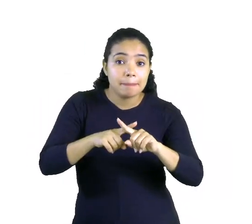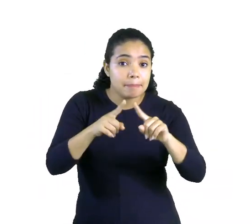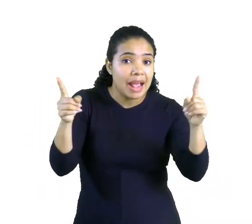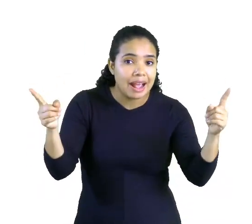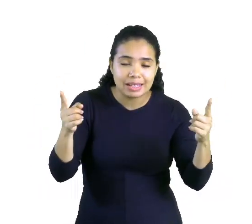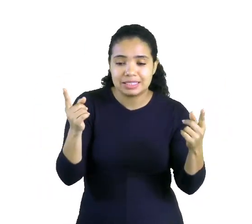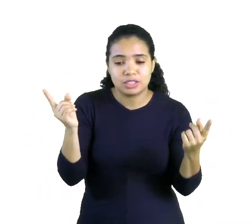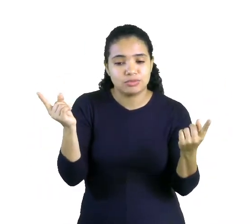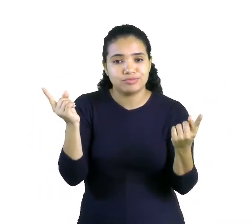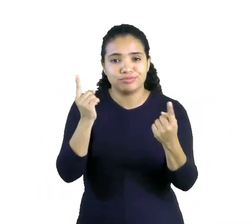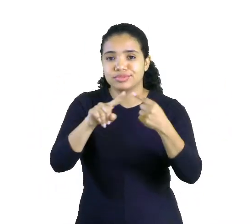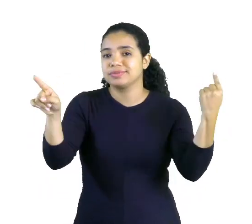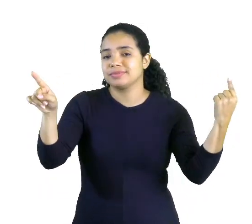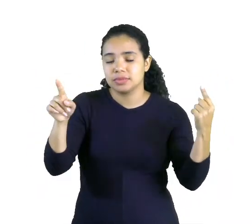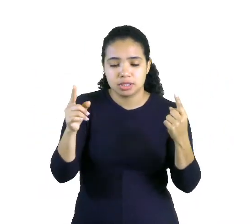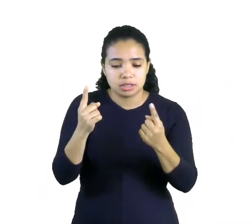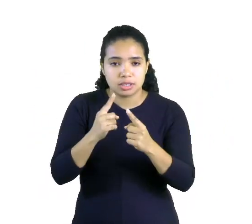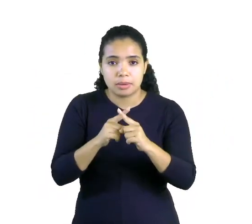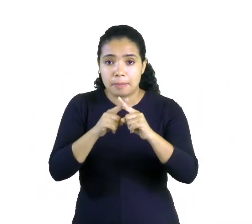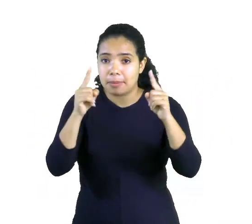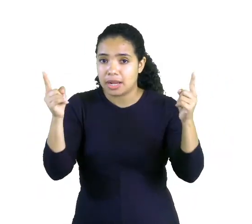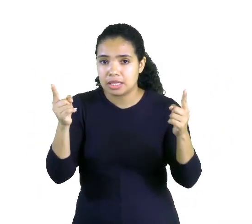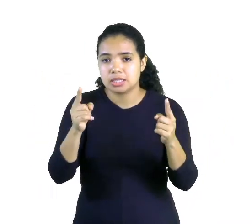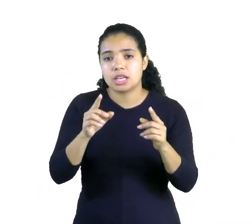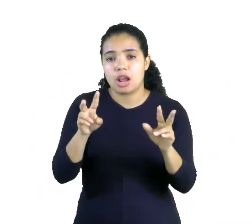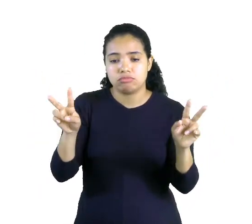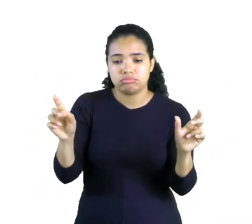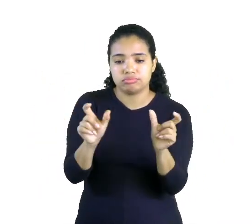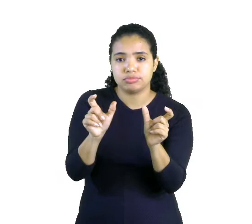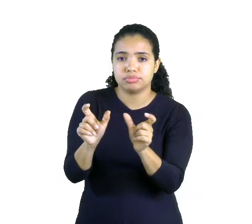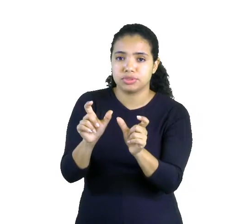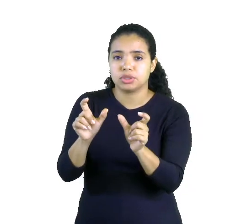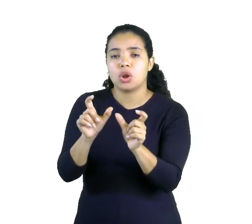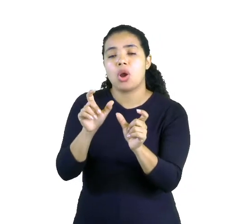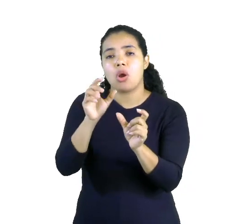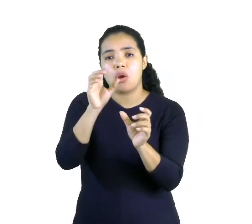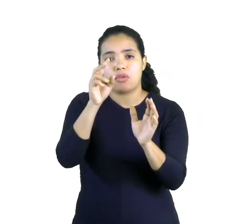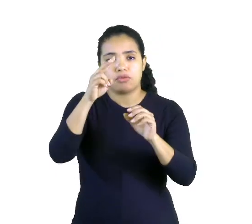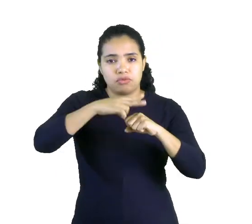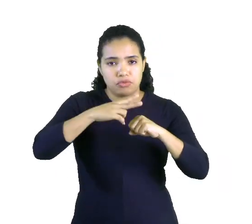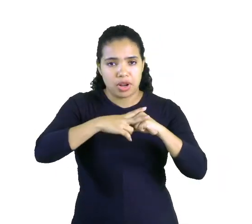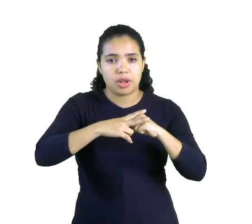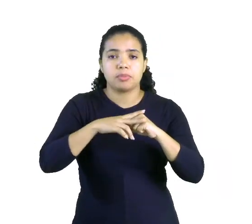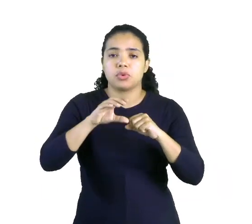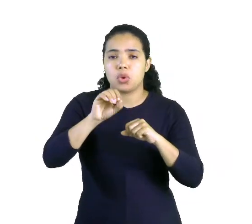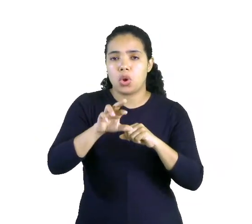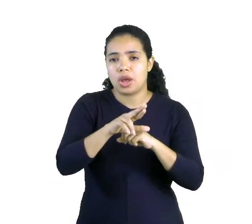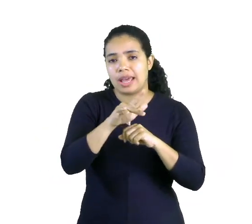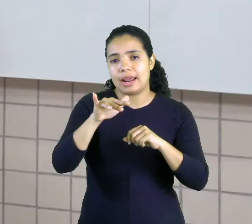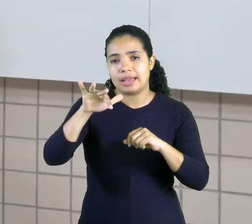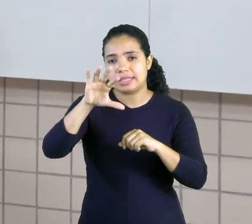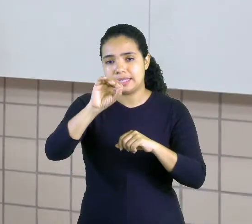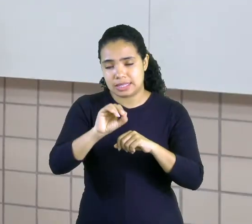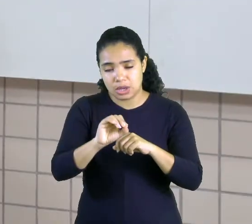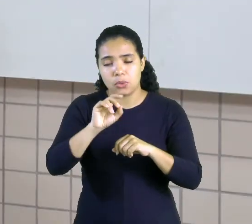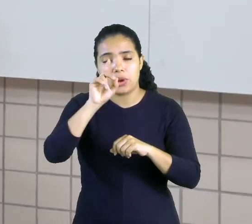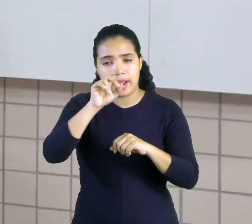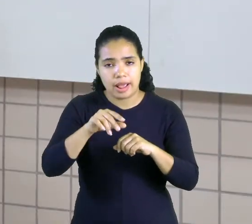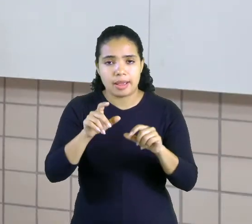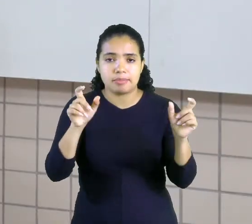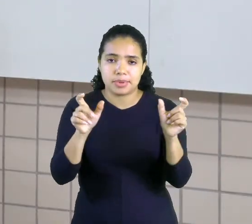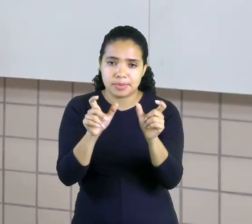em relação ao que foi dito na oração anterior. Por que oração? Oração é a frase construída